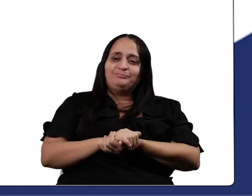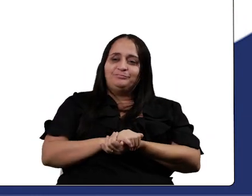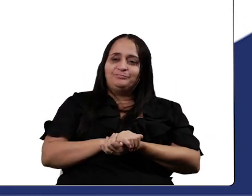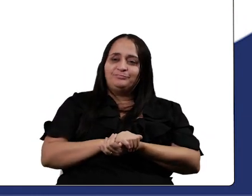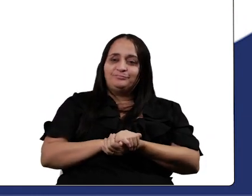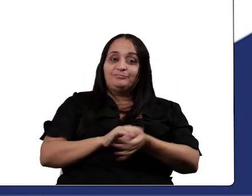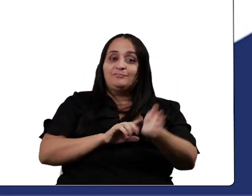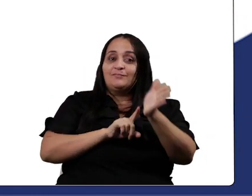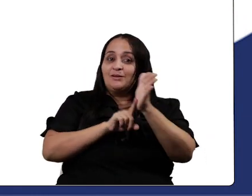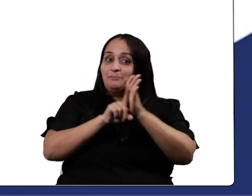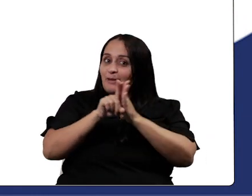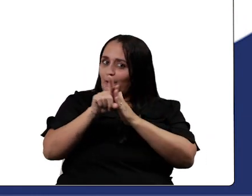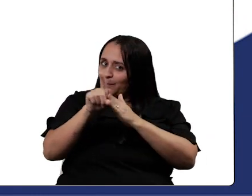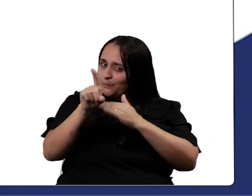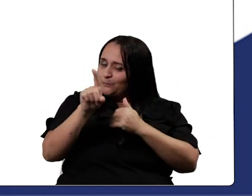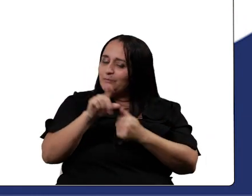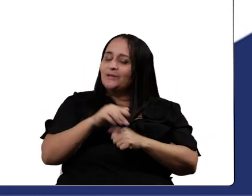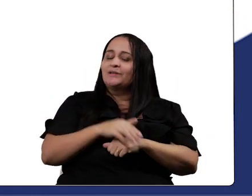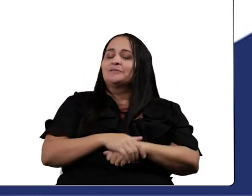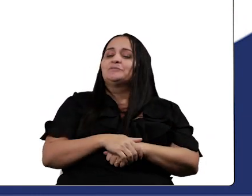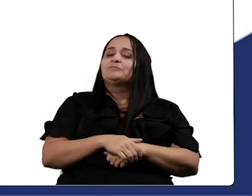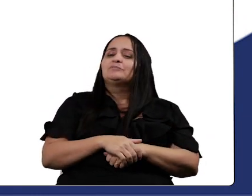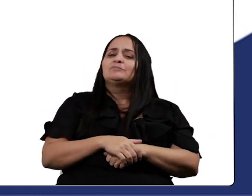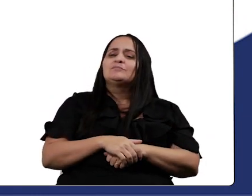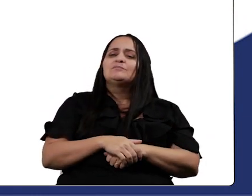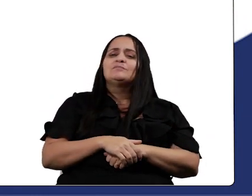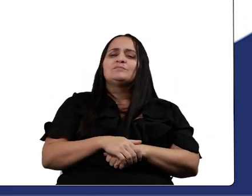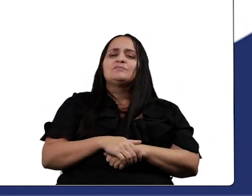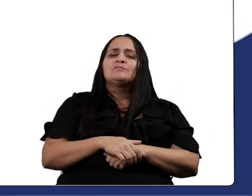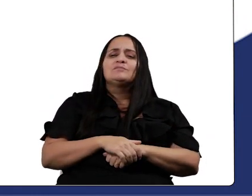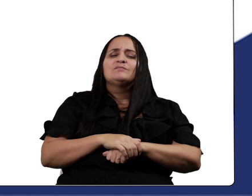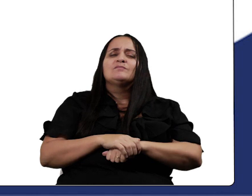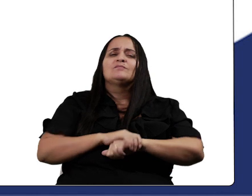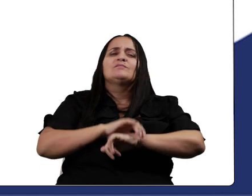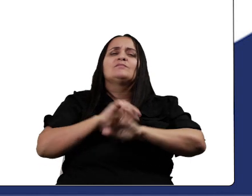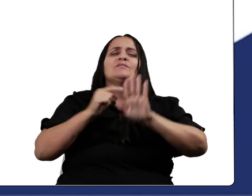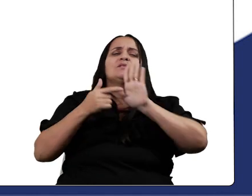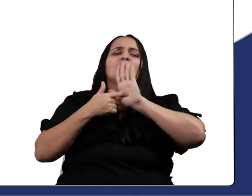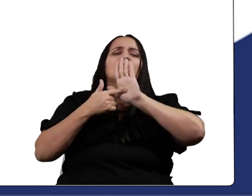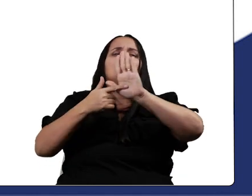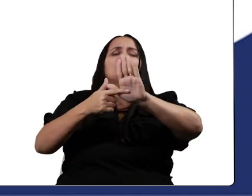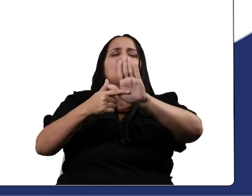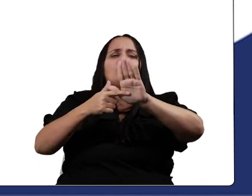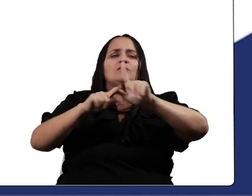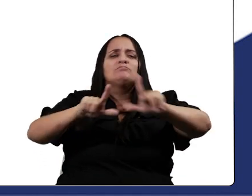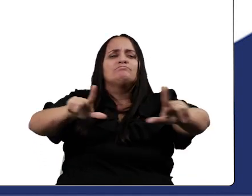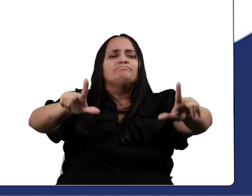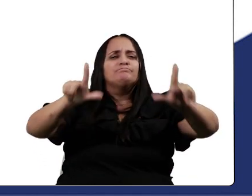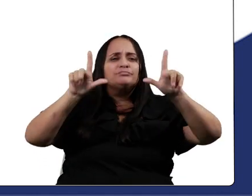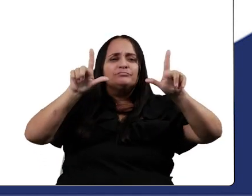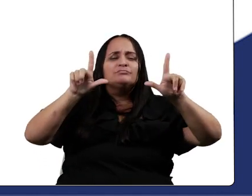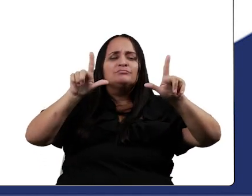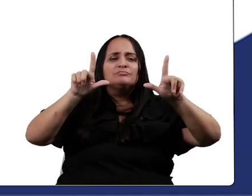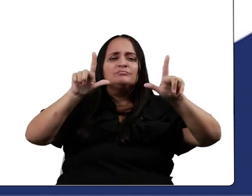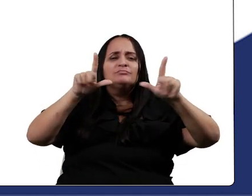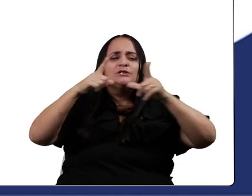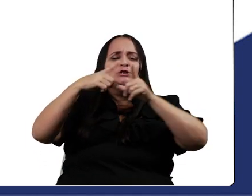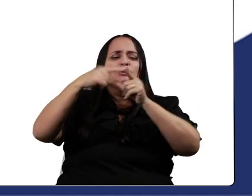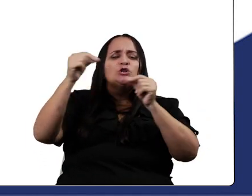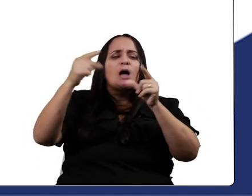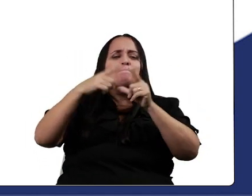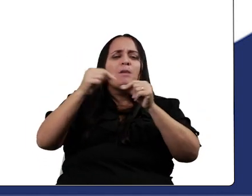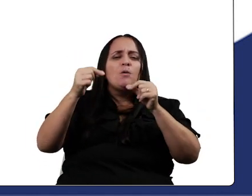Observe, a primeira pergunta é: a publicidade está em japonês? Por quê? Por que